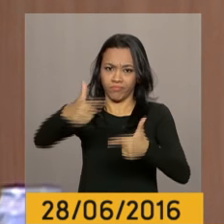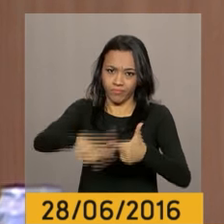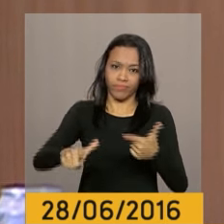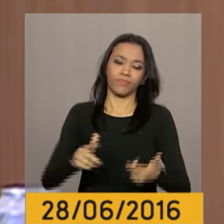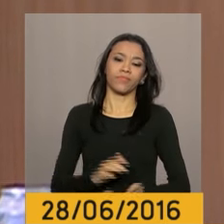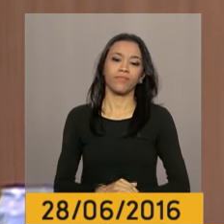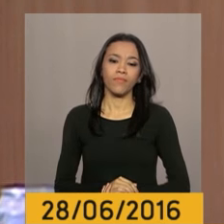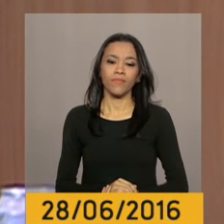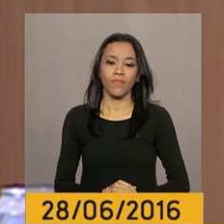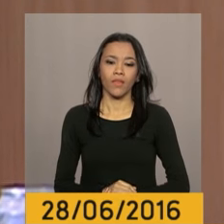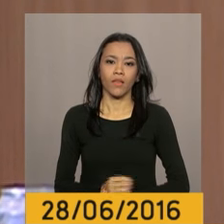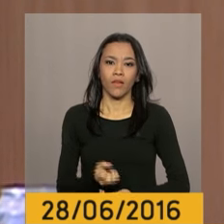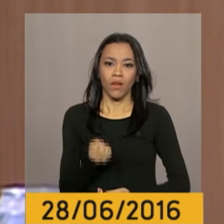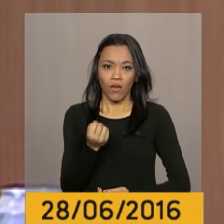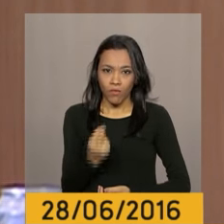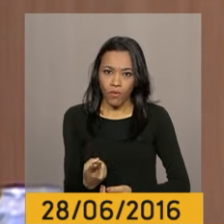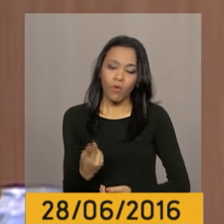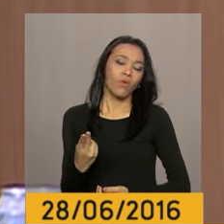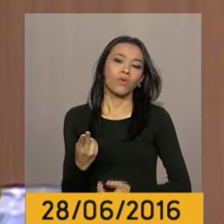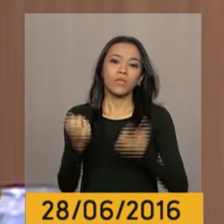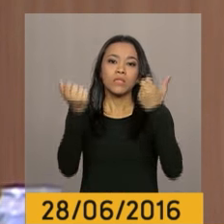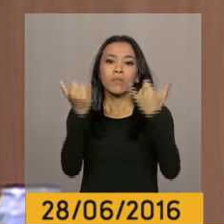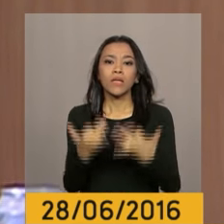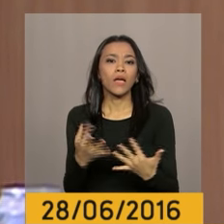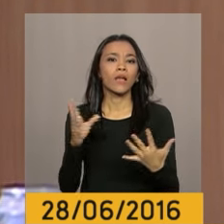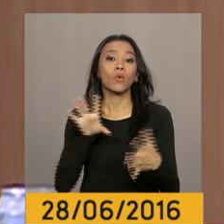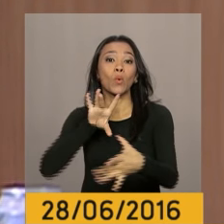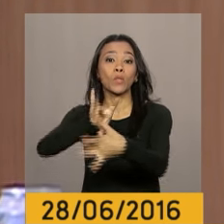Vou falar agora da economia global.